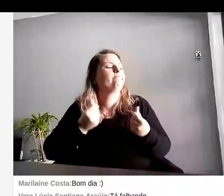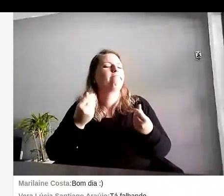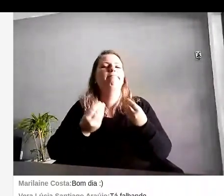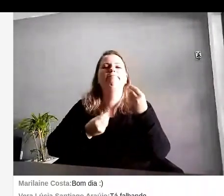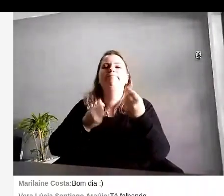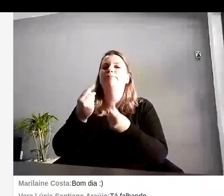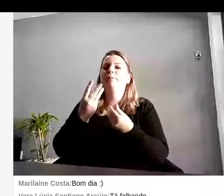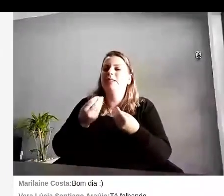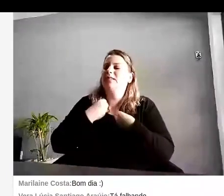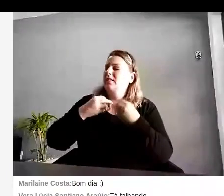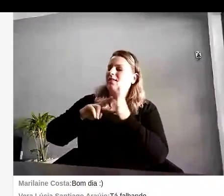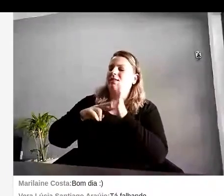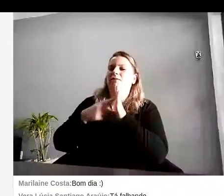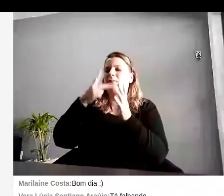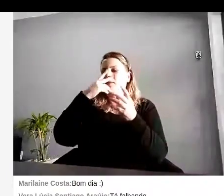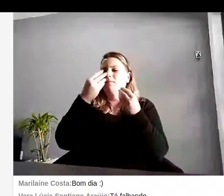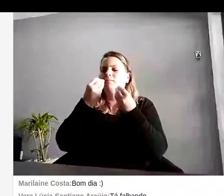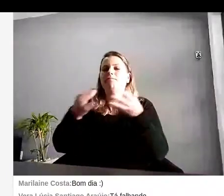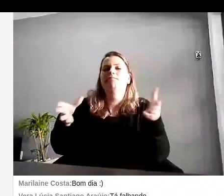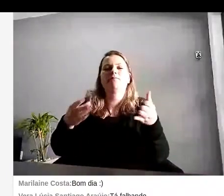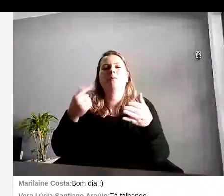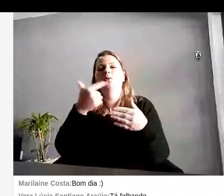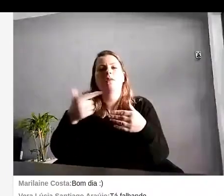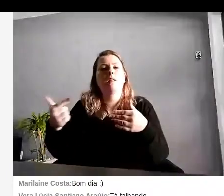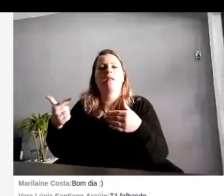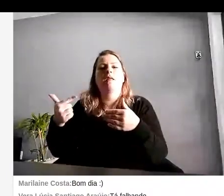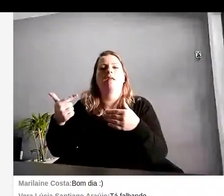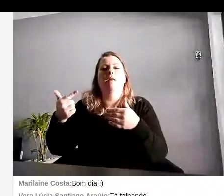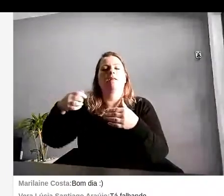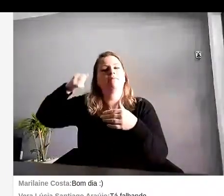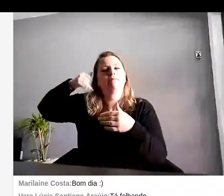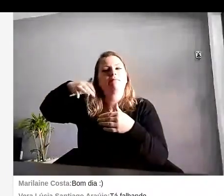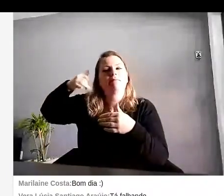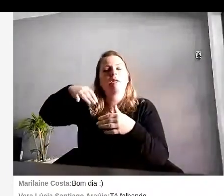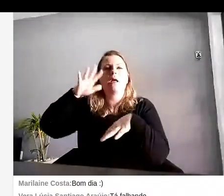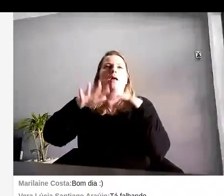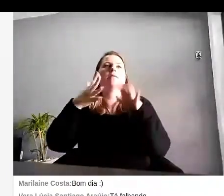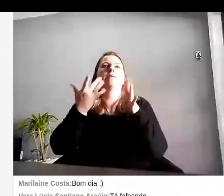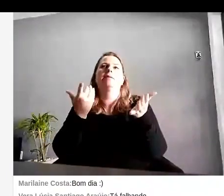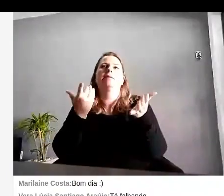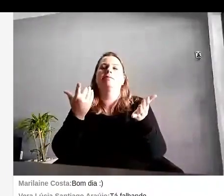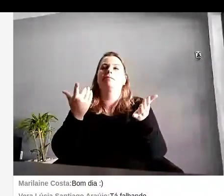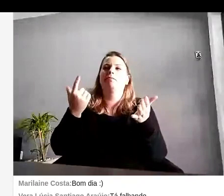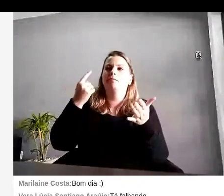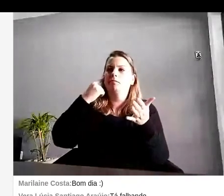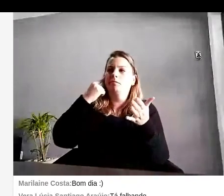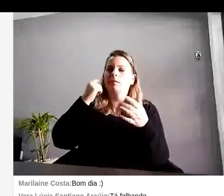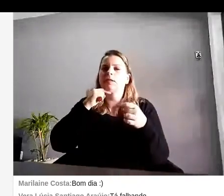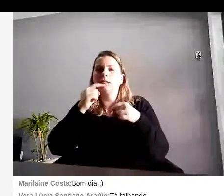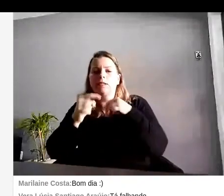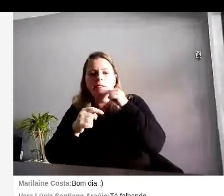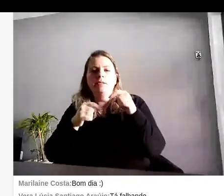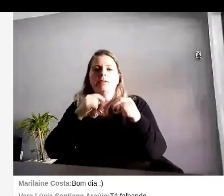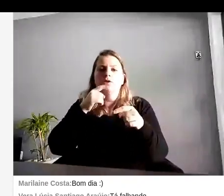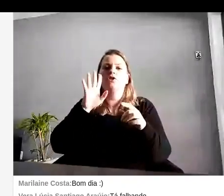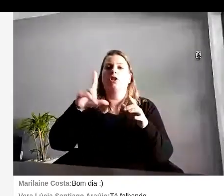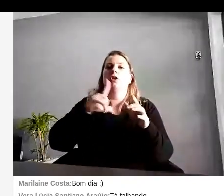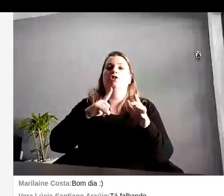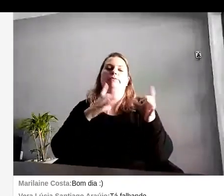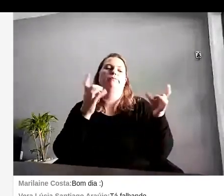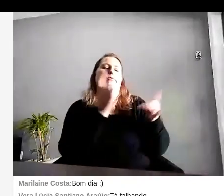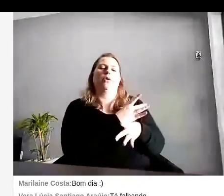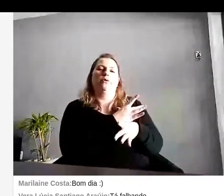audiodescrição, que muitas vezes era uma pergunta meramente retórica, porque os roteiros já estavam gravados e mixados,